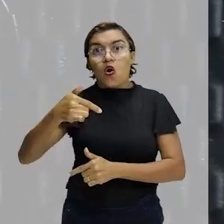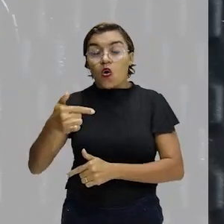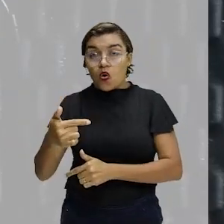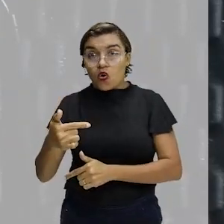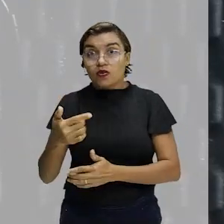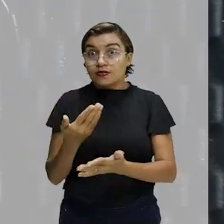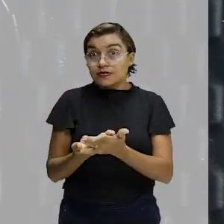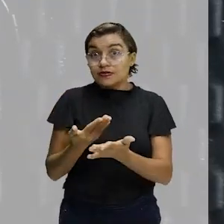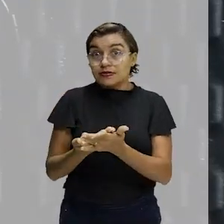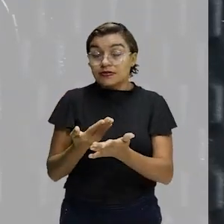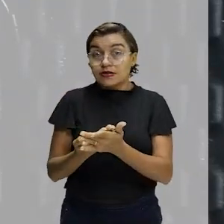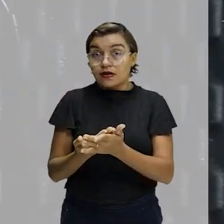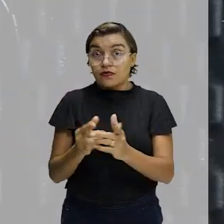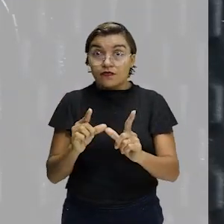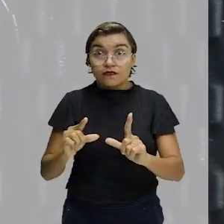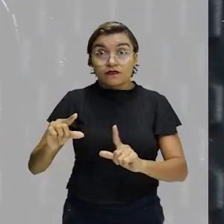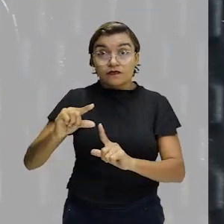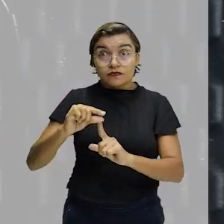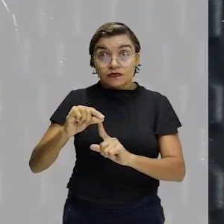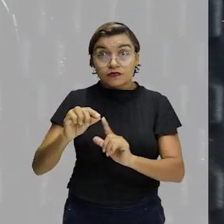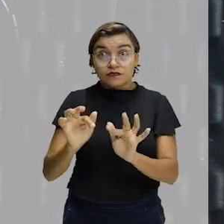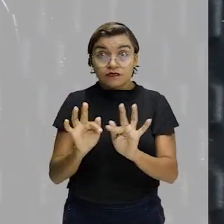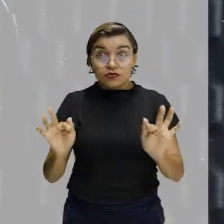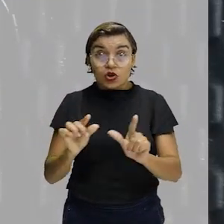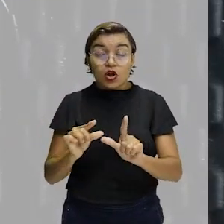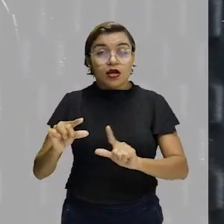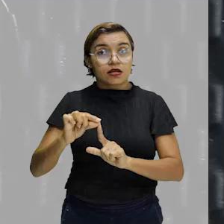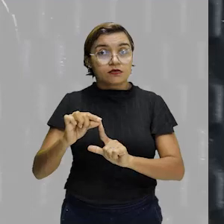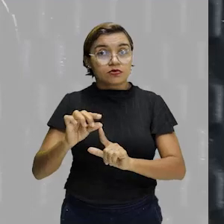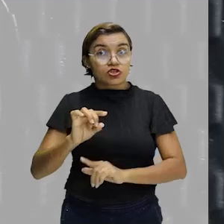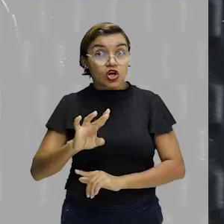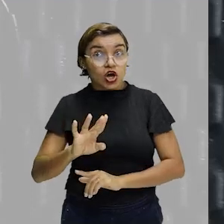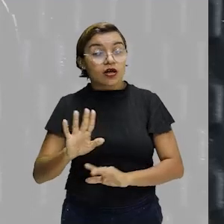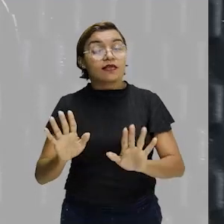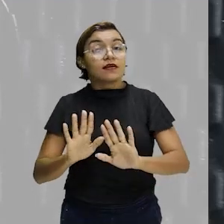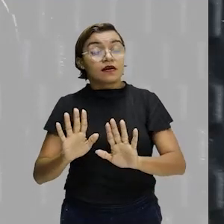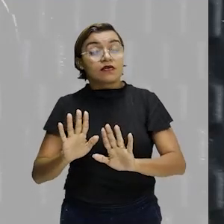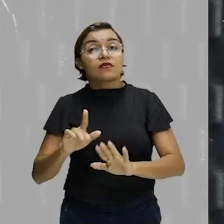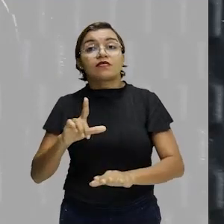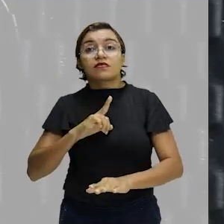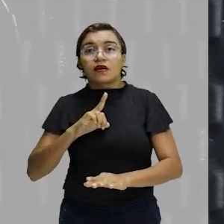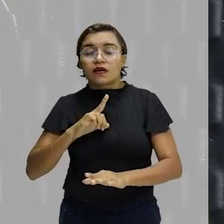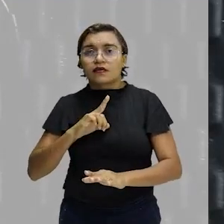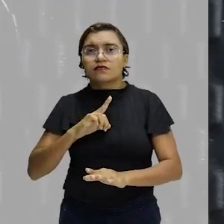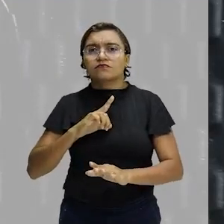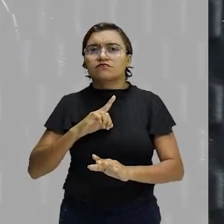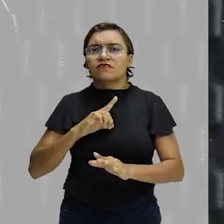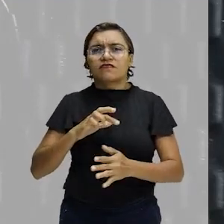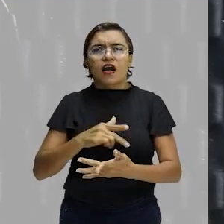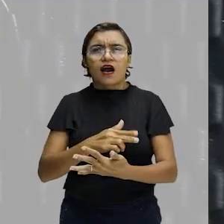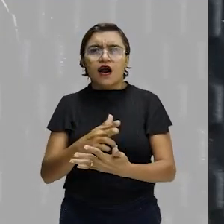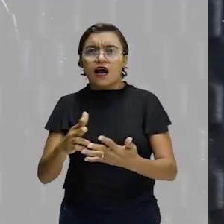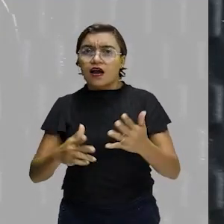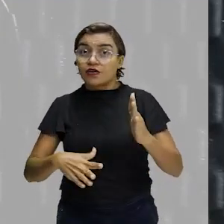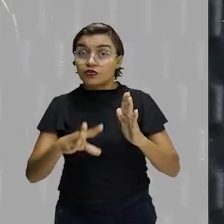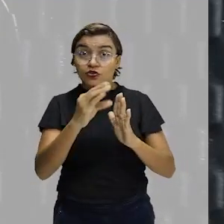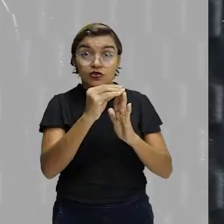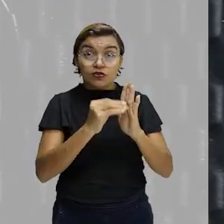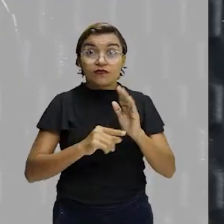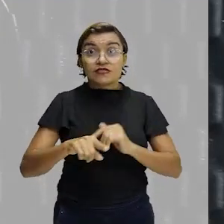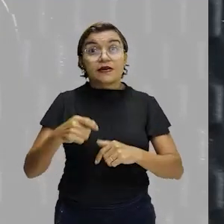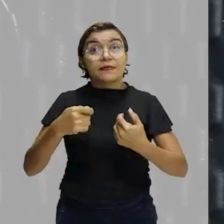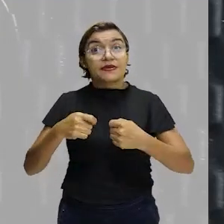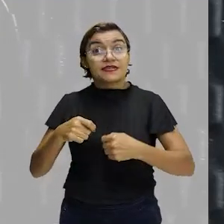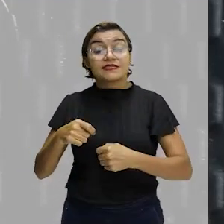função logarítmica. Não apenas função logarítmica, gente. Nós temos todo o conteúdo, tá? Que você precisar estudar.